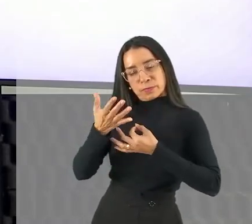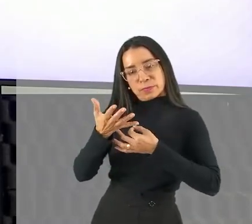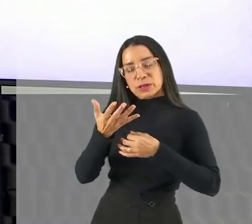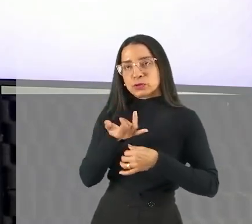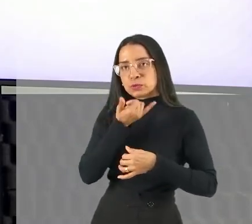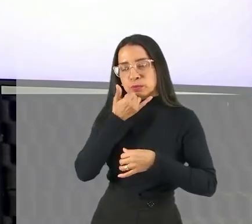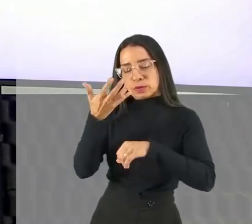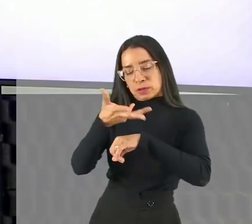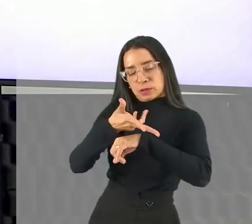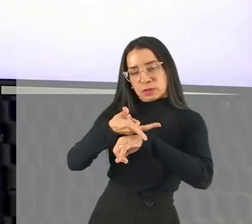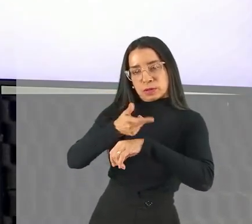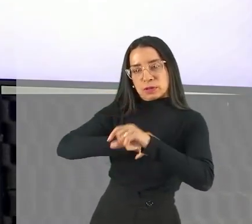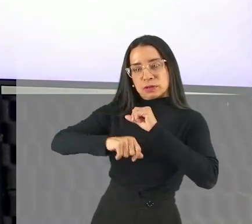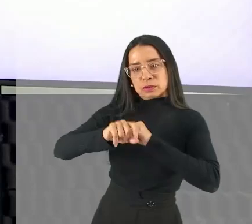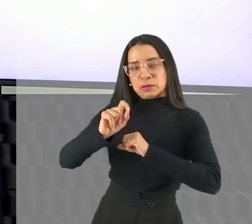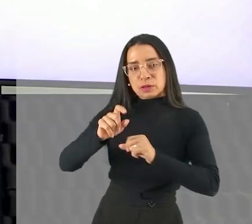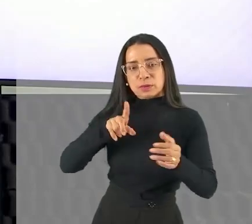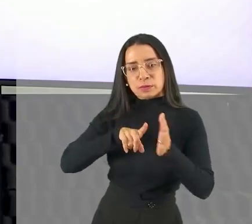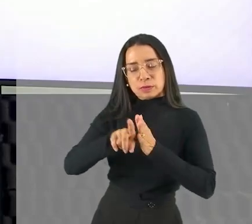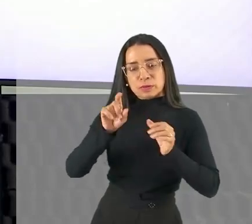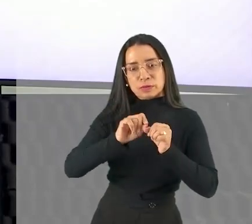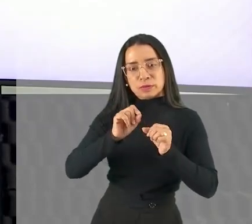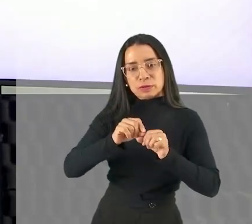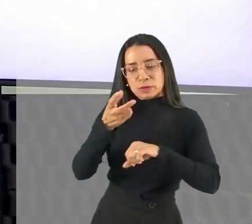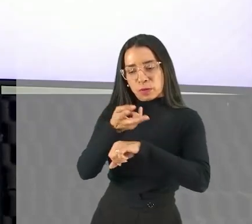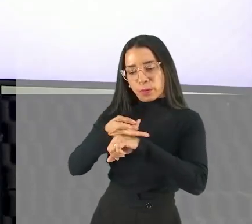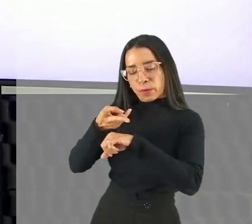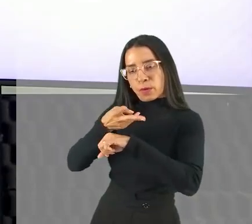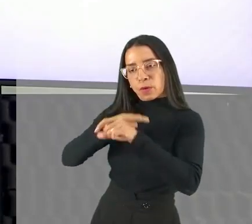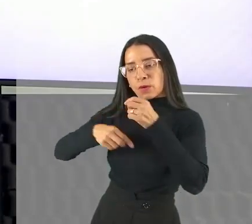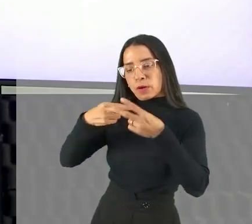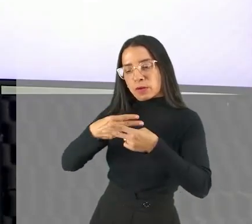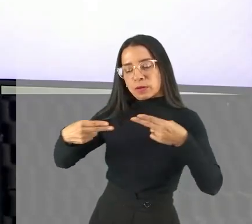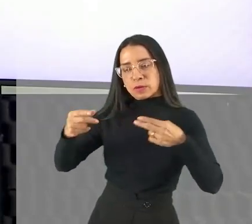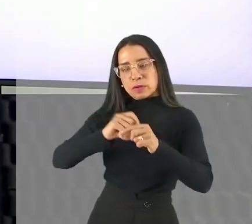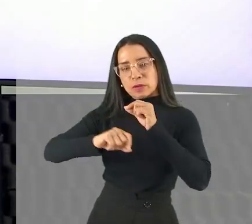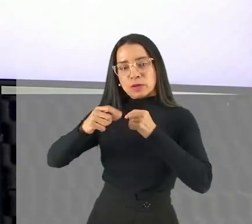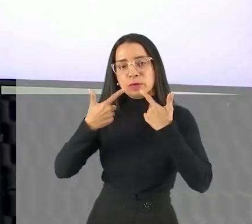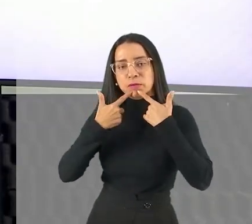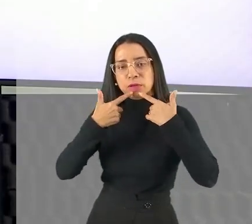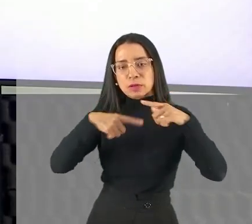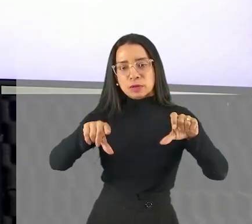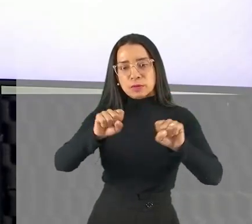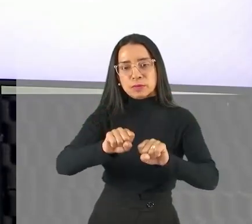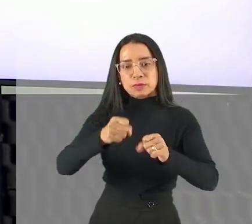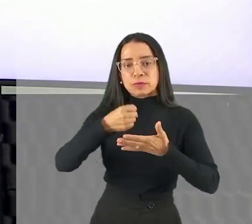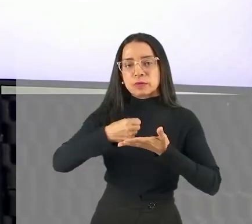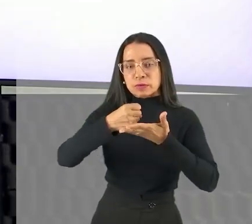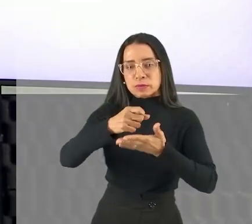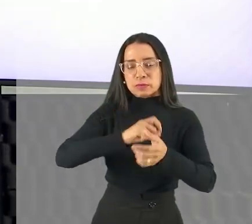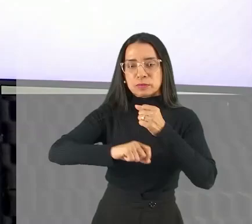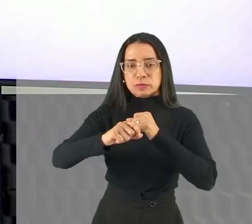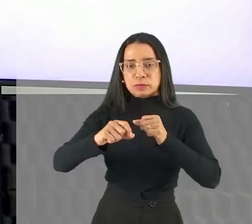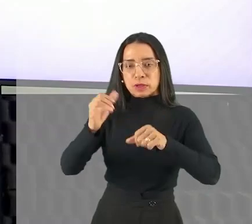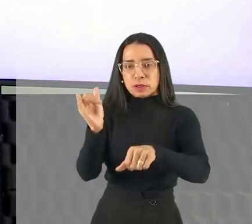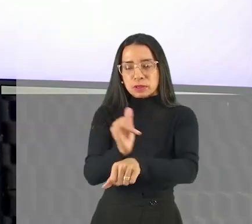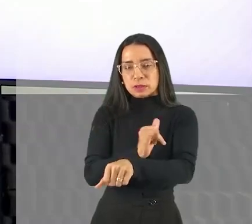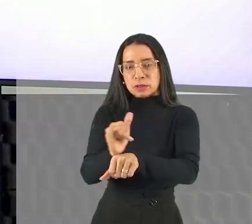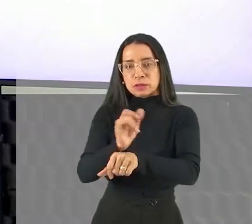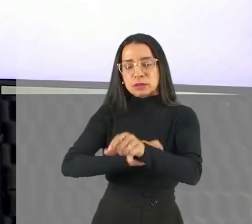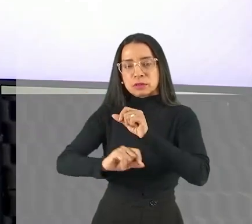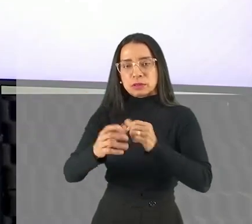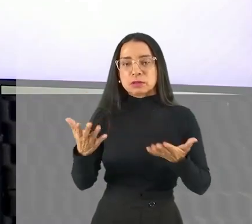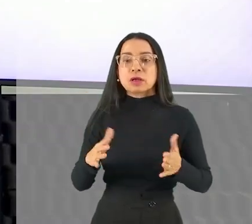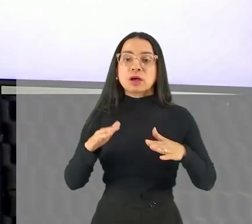a pergunta está fazendo com que a gente vá procurar esse elemento linguístico que vai ajudar nessa estratégia argumentativa. Qual é